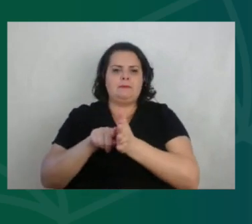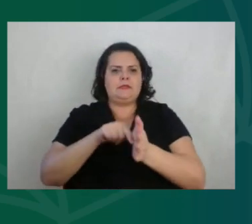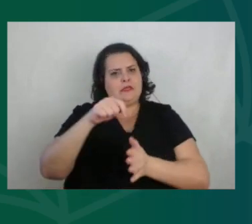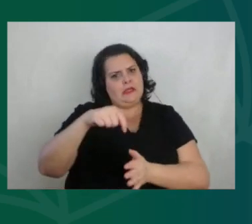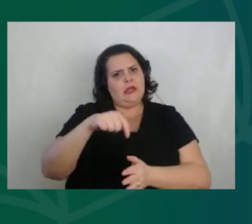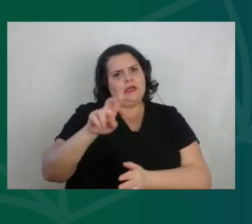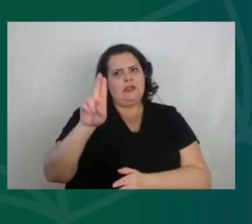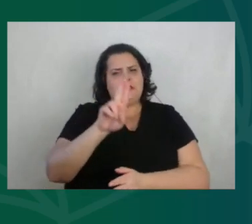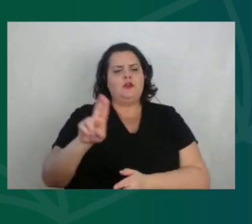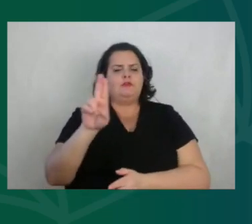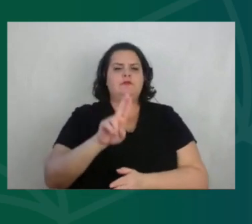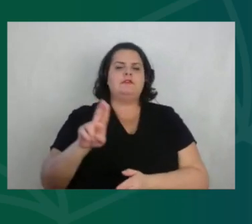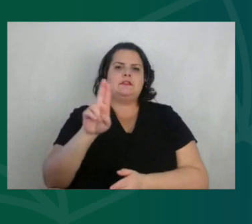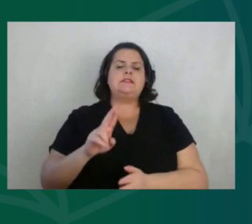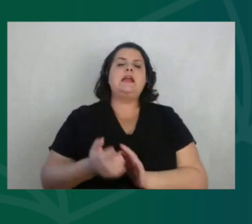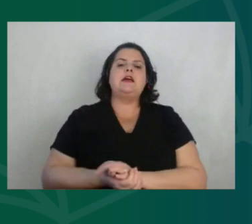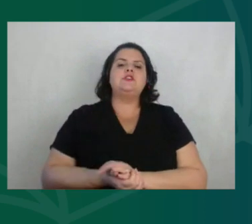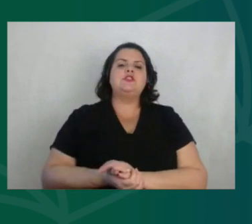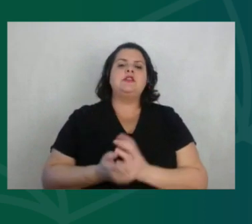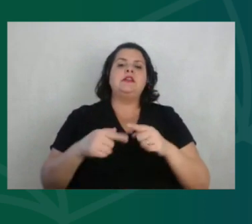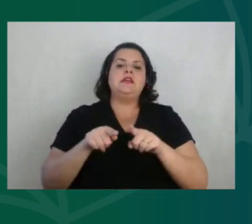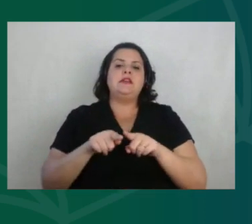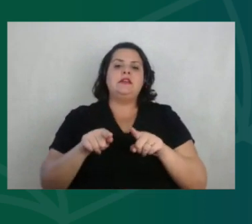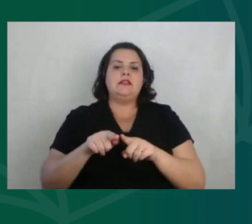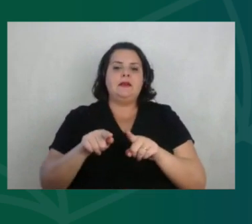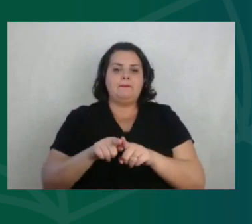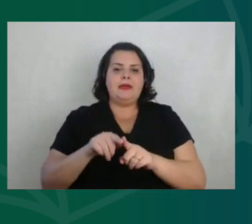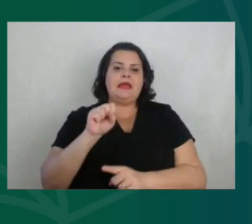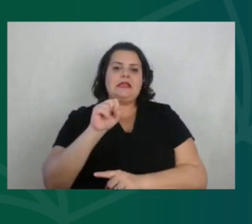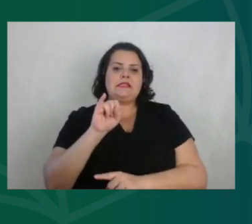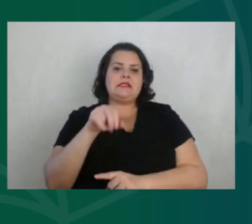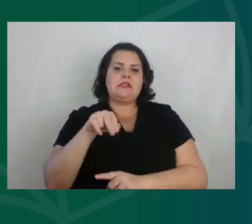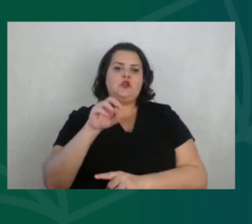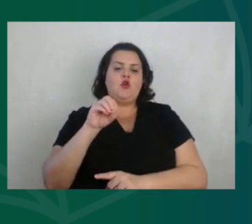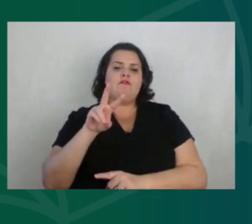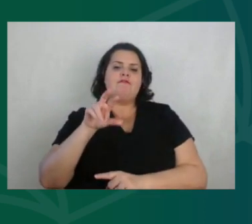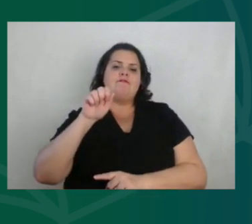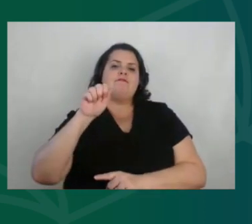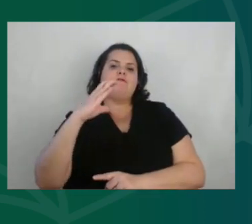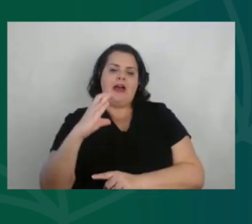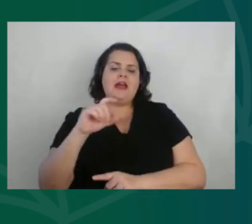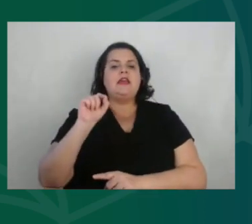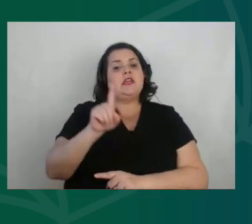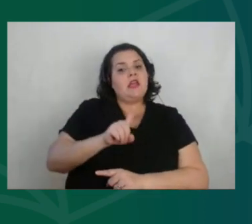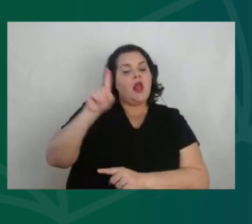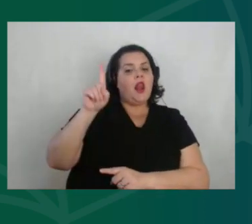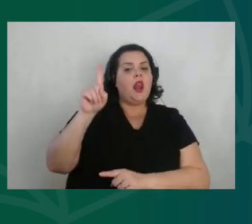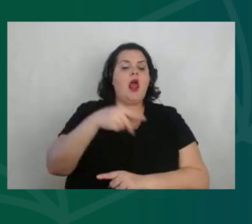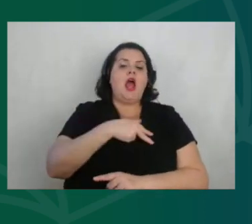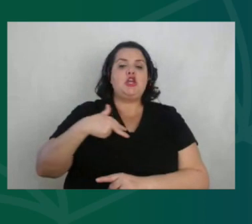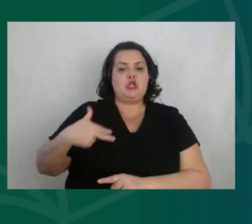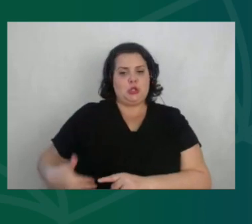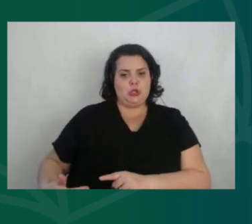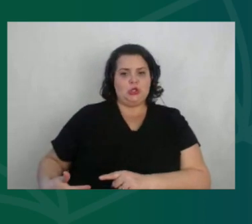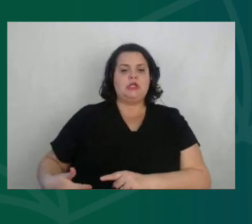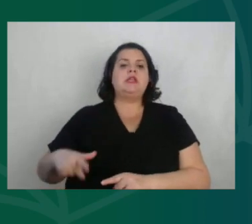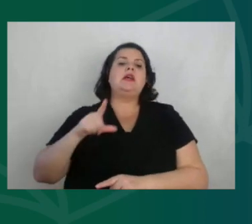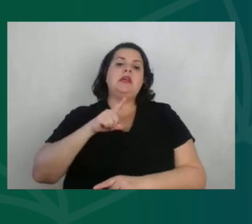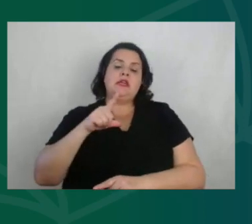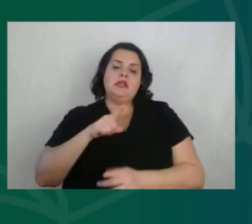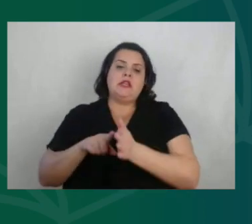universidade, e a Sinovac, que é uma vacina produzida na China, com vírus inativado, e aqui sendo conduzido